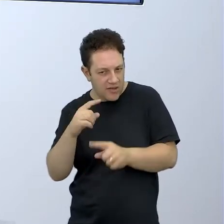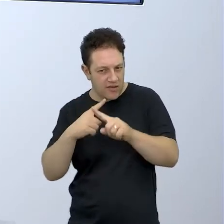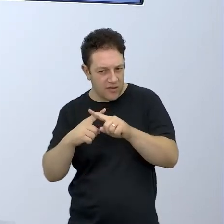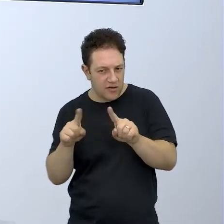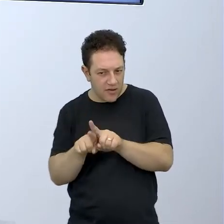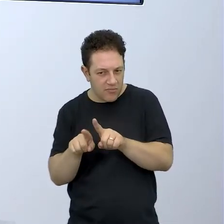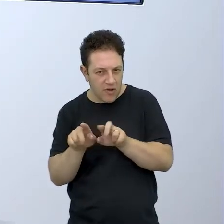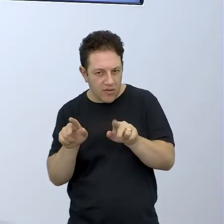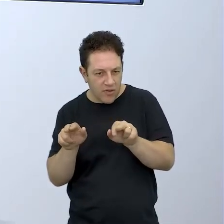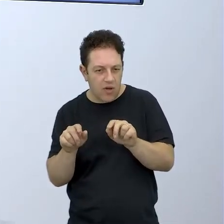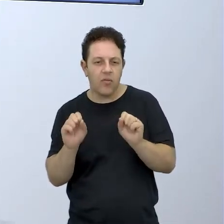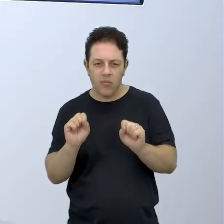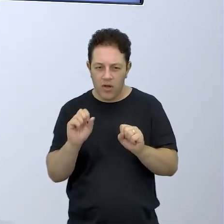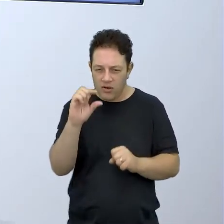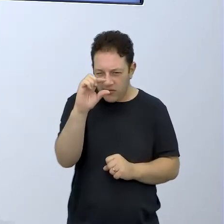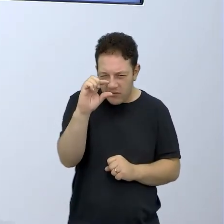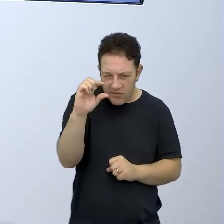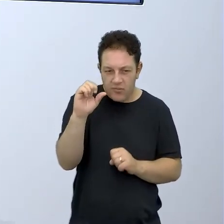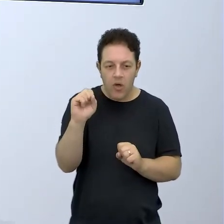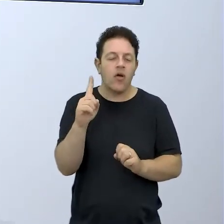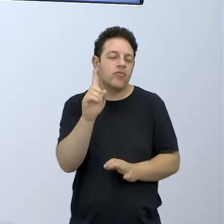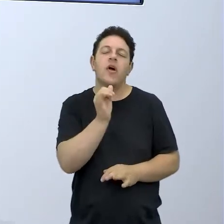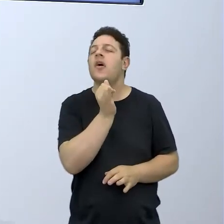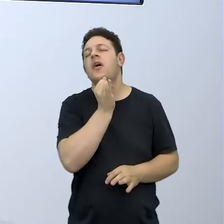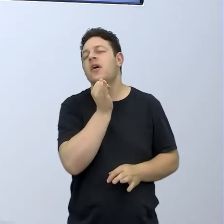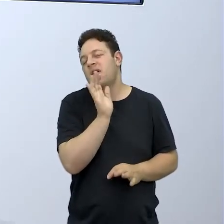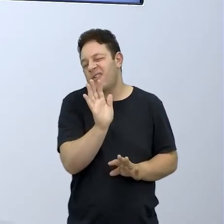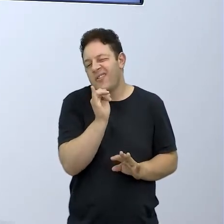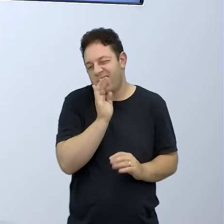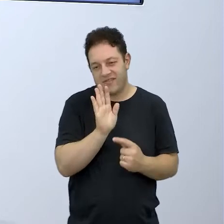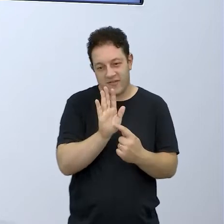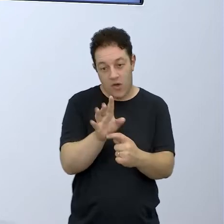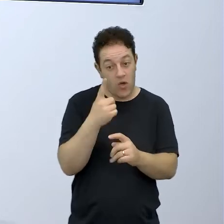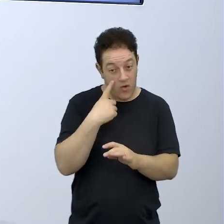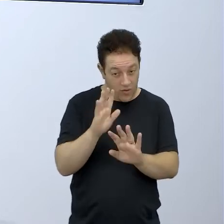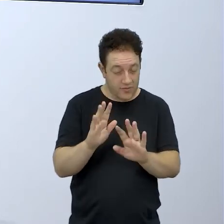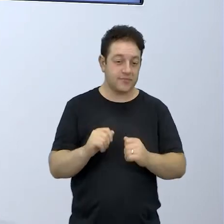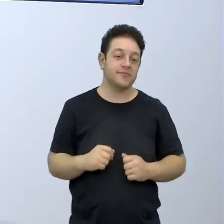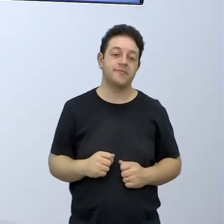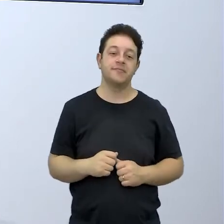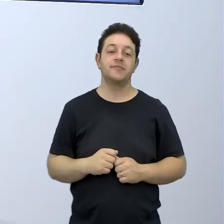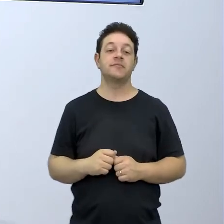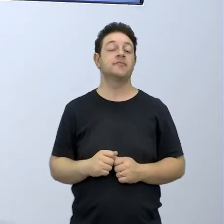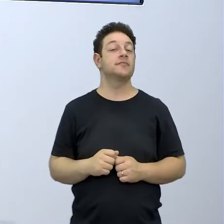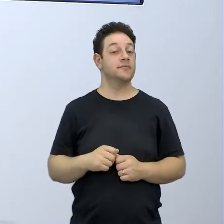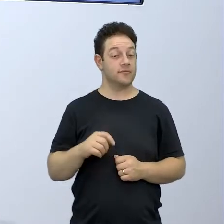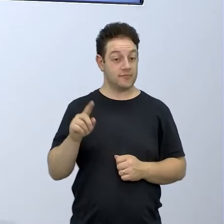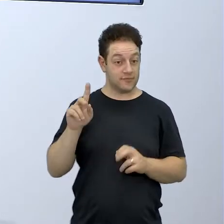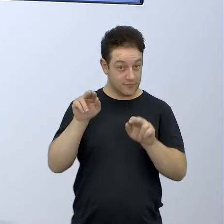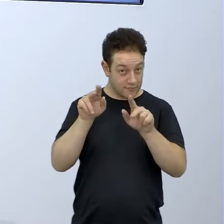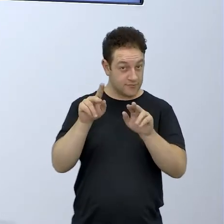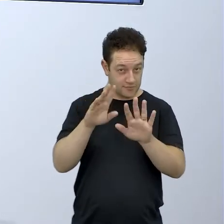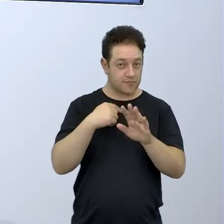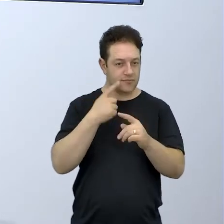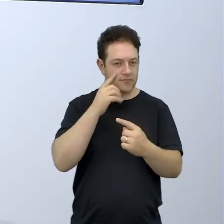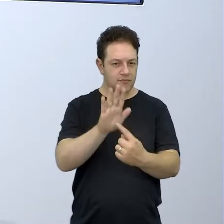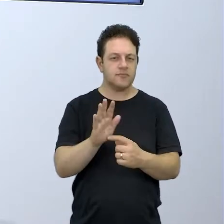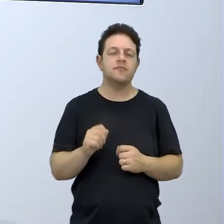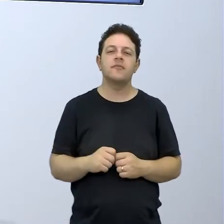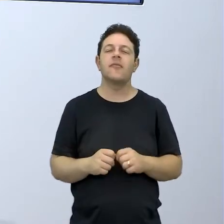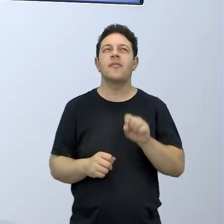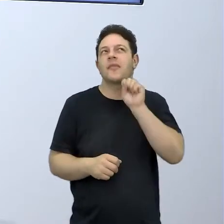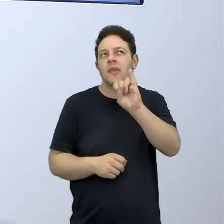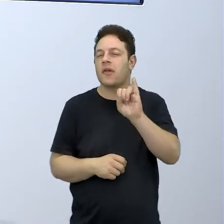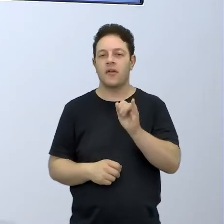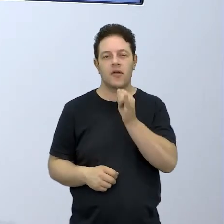qualquer miniatura? Por exemplo, deixa eu dar uma questão aqui para você, dessa que eu acabei de falar. Se a minha escala